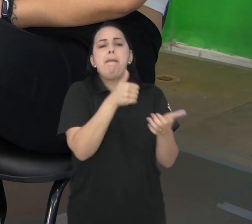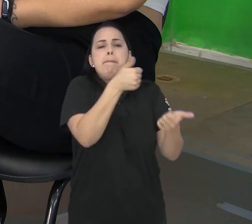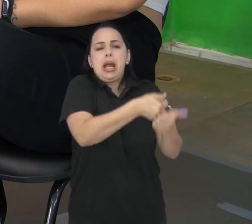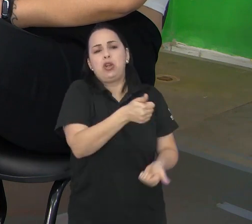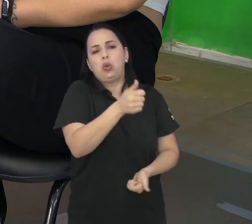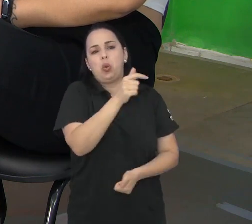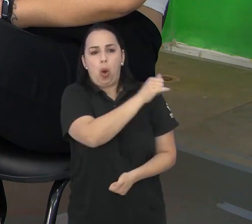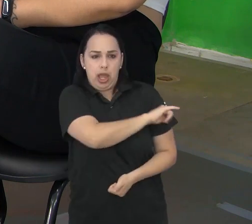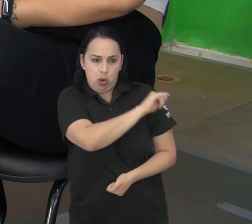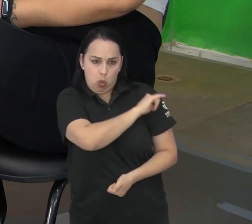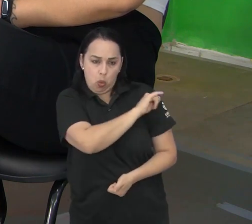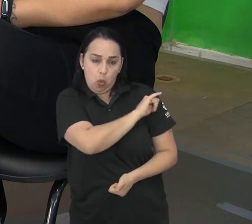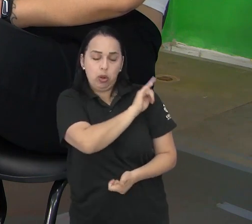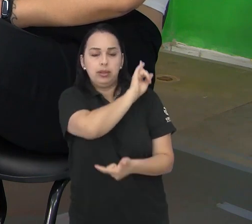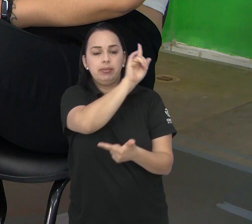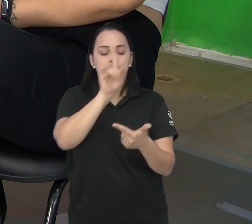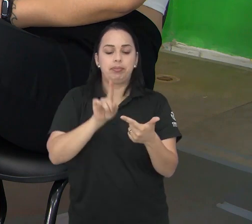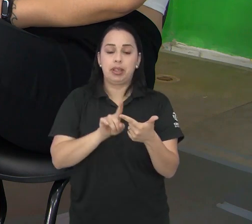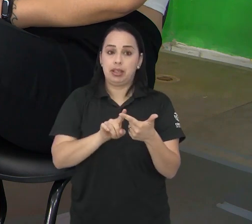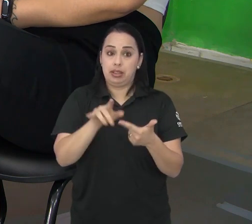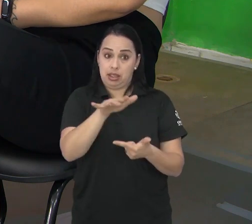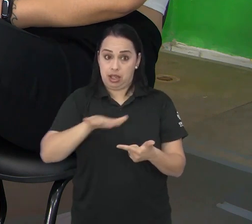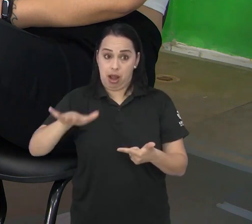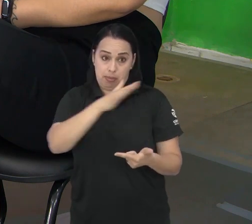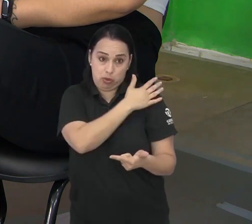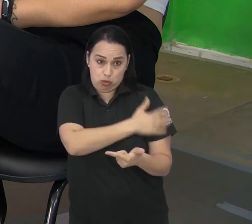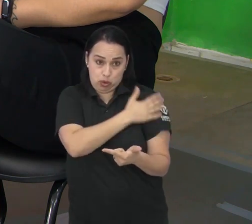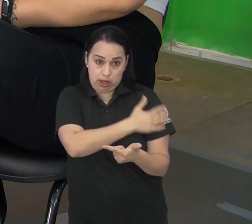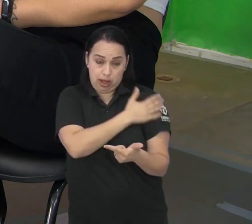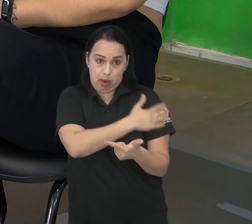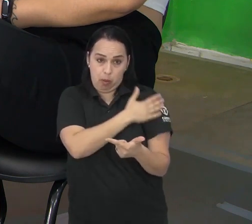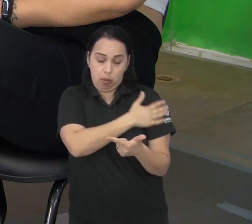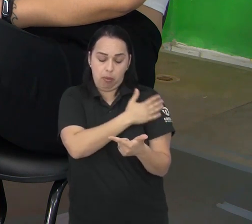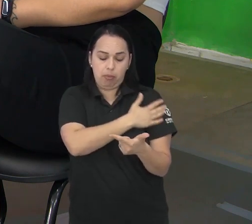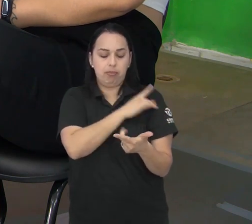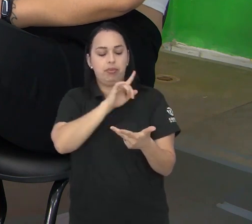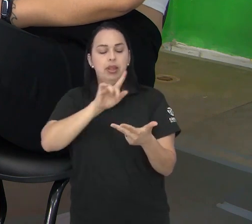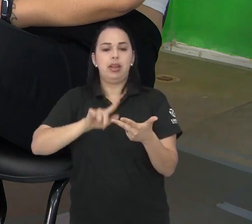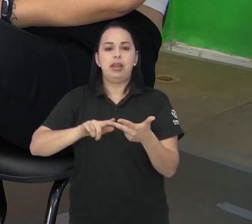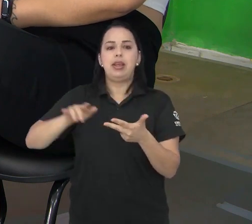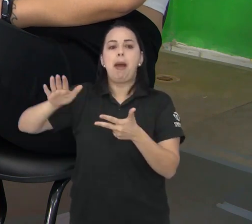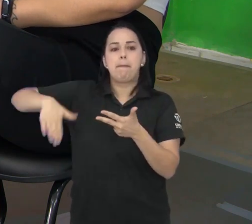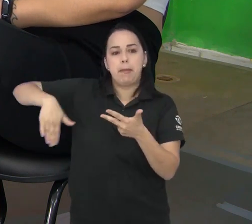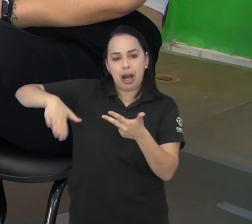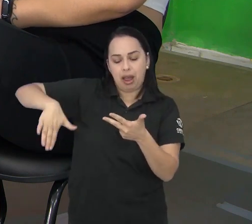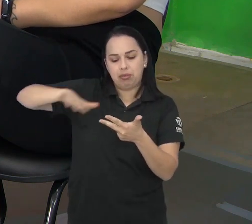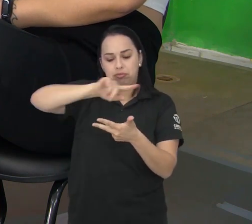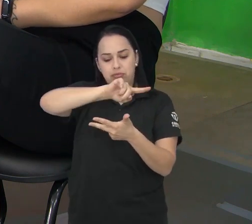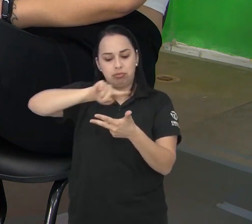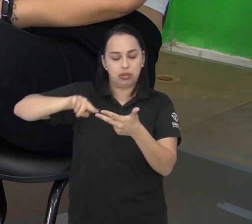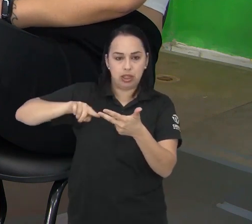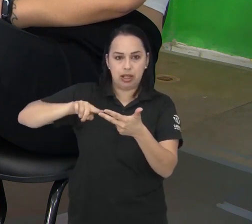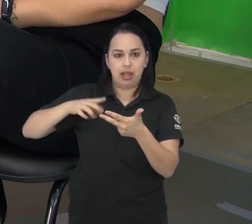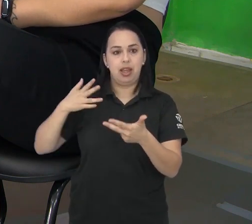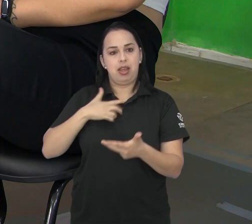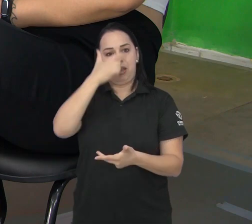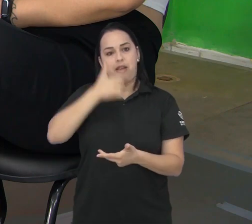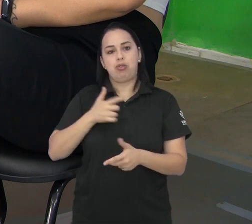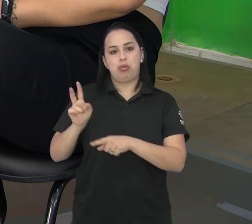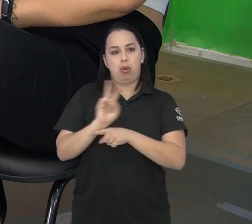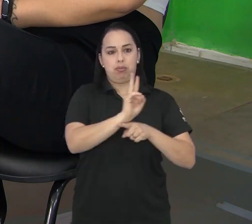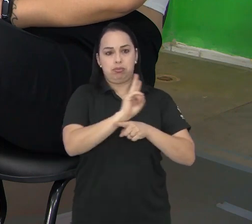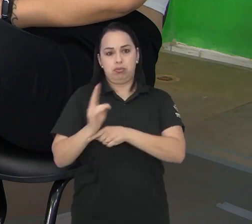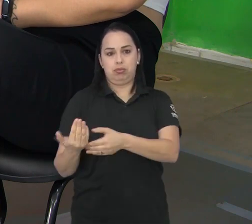até Areias, né, que é a divisa lá com o Rio, o Campos do Jordão ali, que é a Serra, e o Litoral Norte, que é